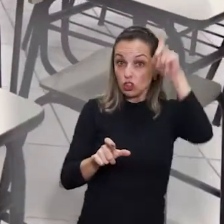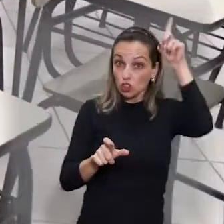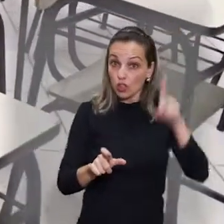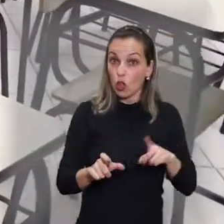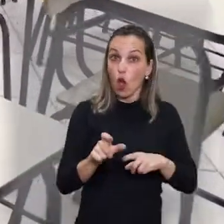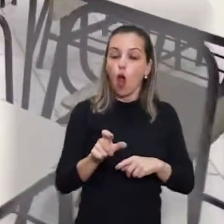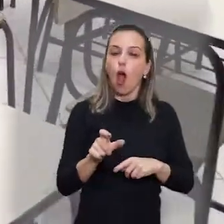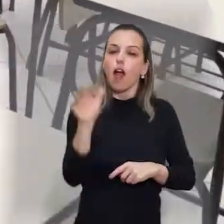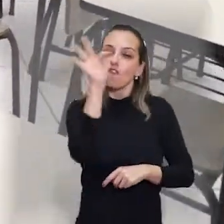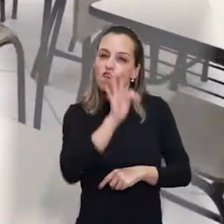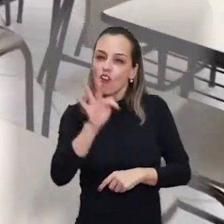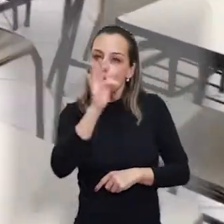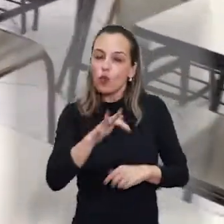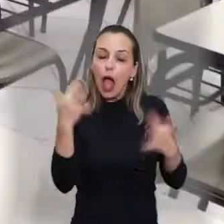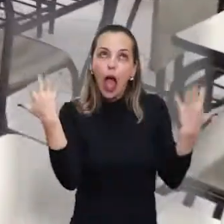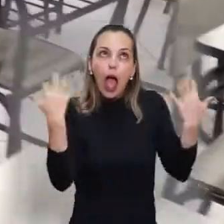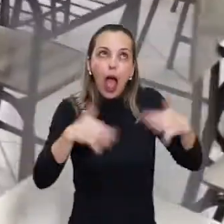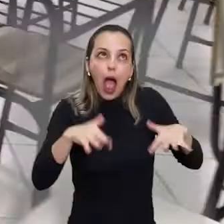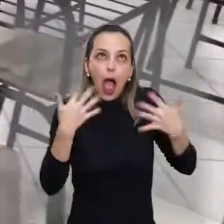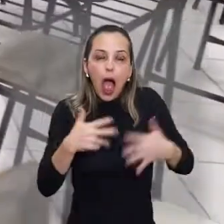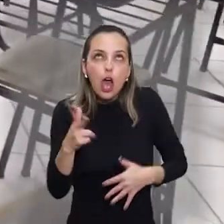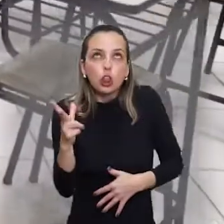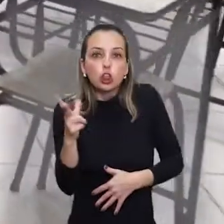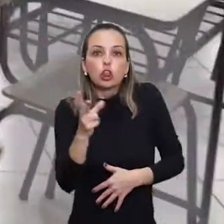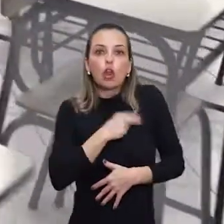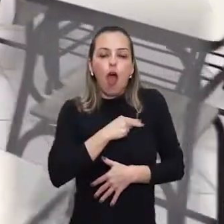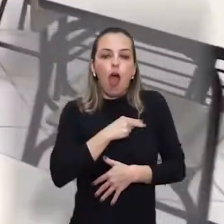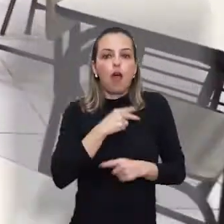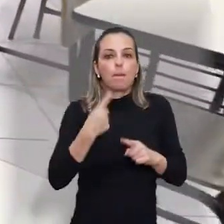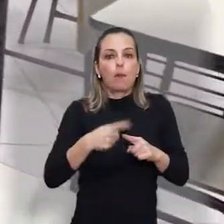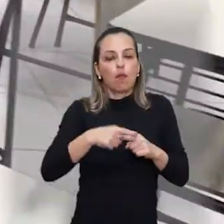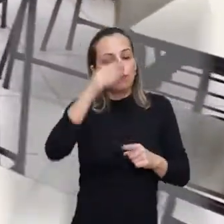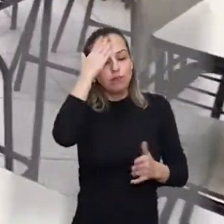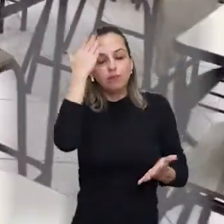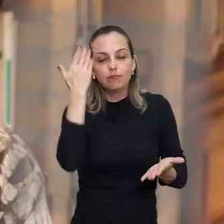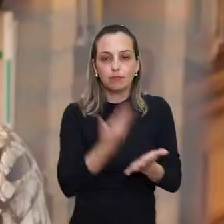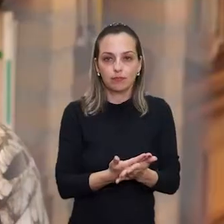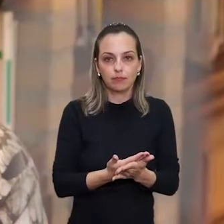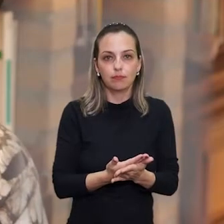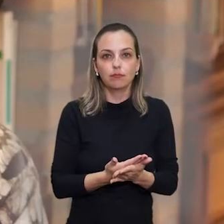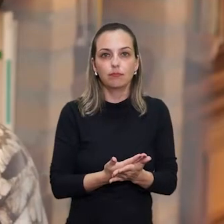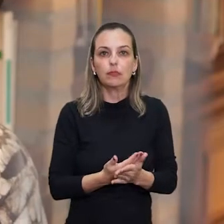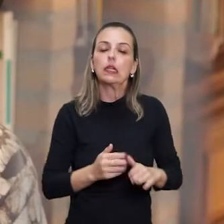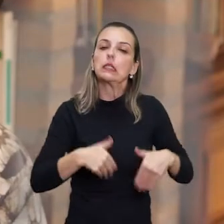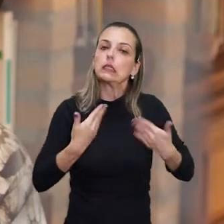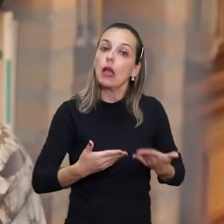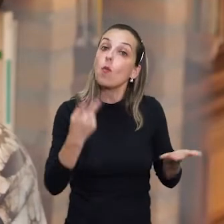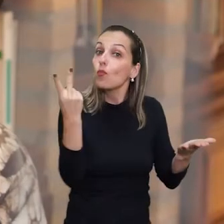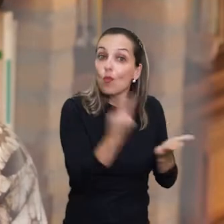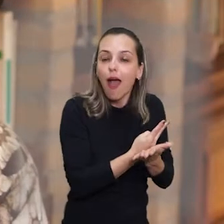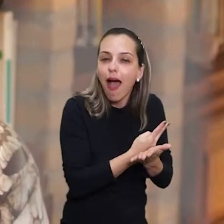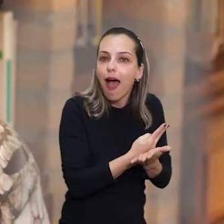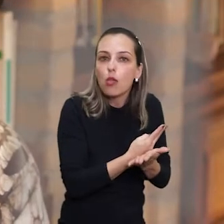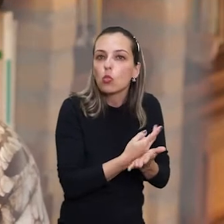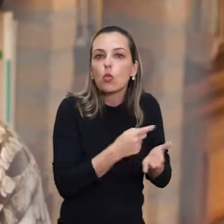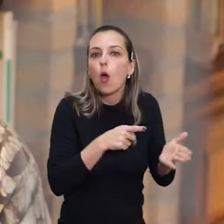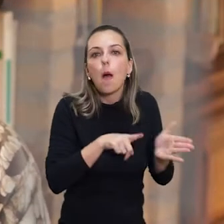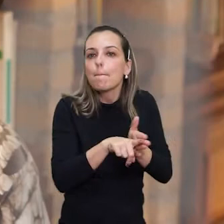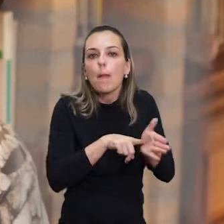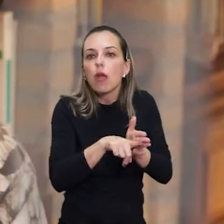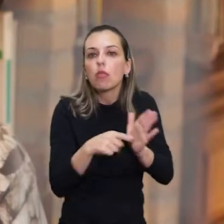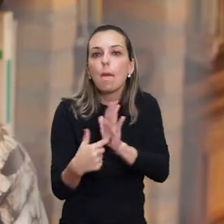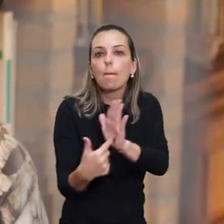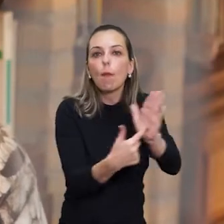cotistas. Para espanto da direção da faculdade, porque não acreditava nisso. Então, não